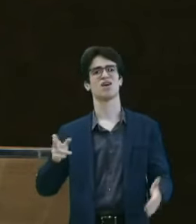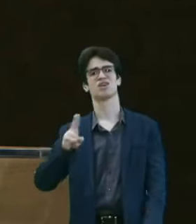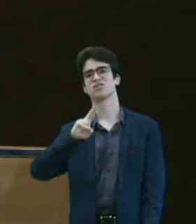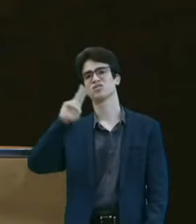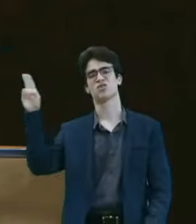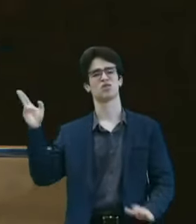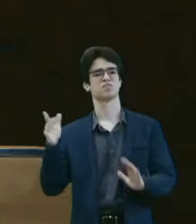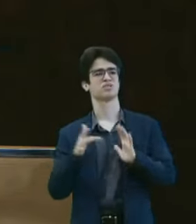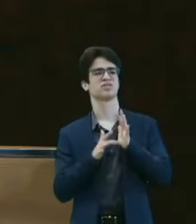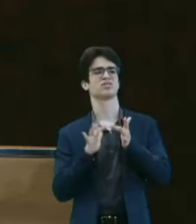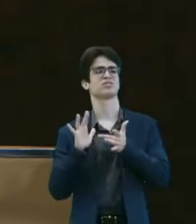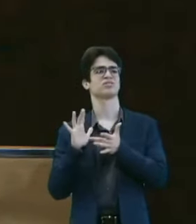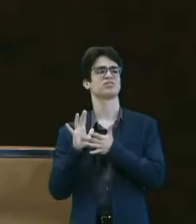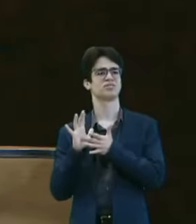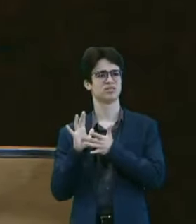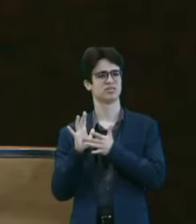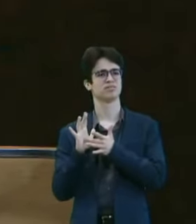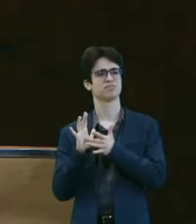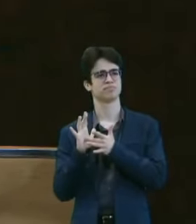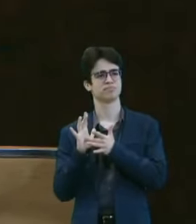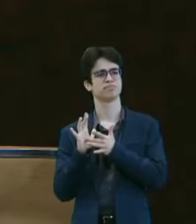de Jesus.